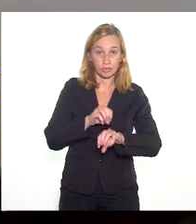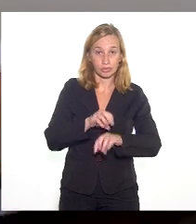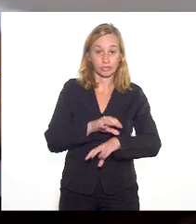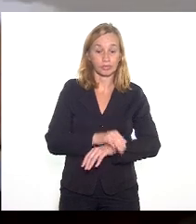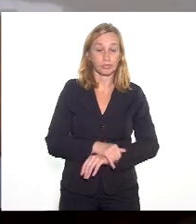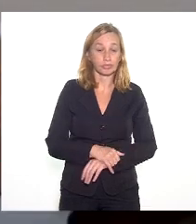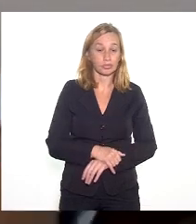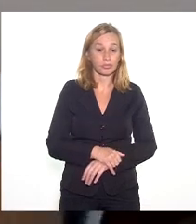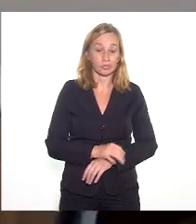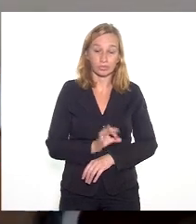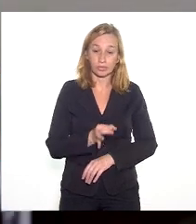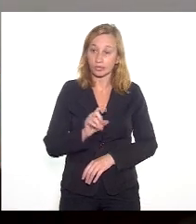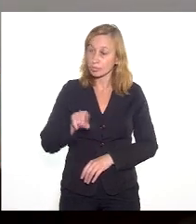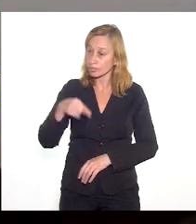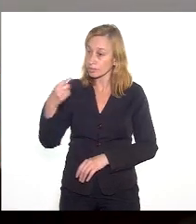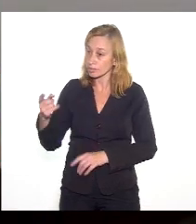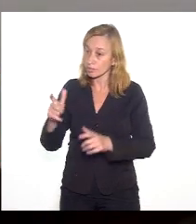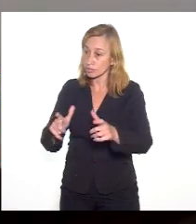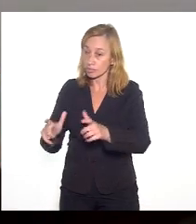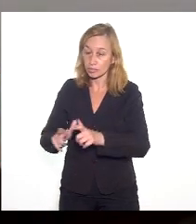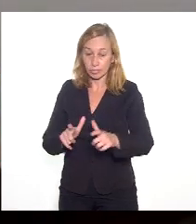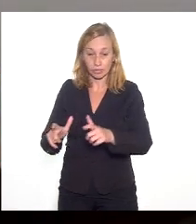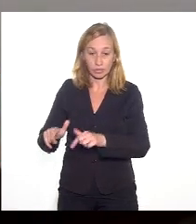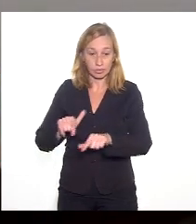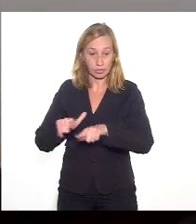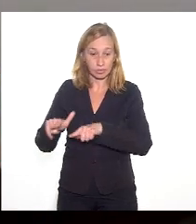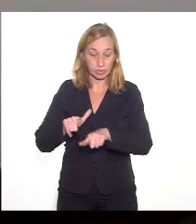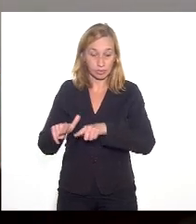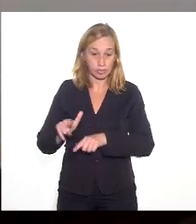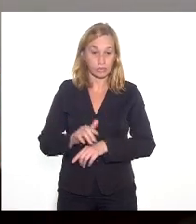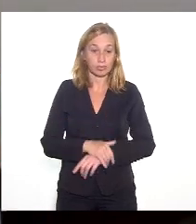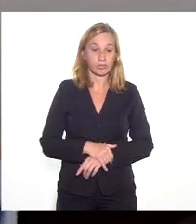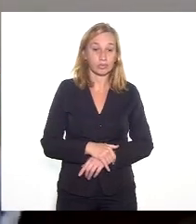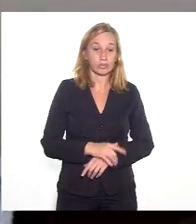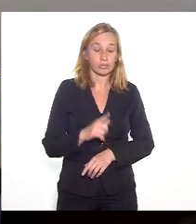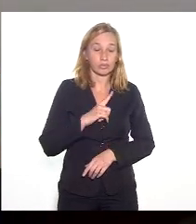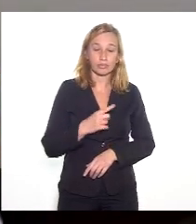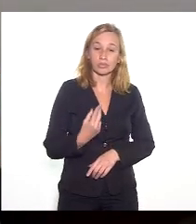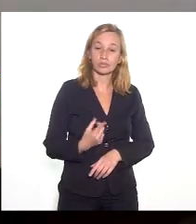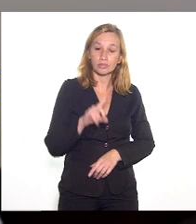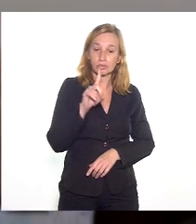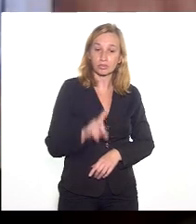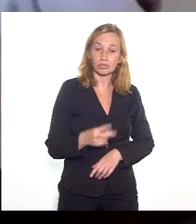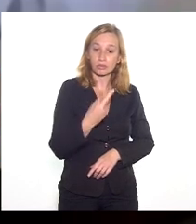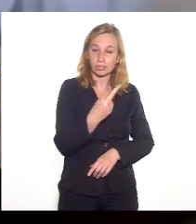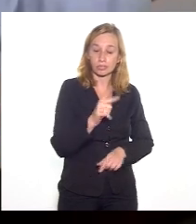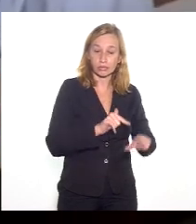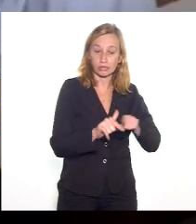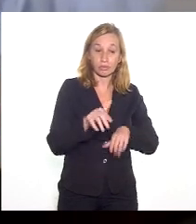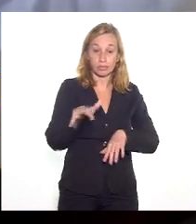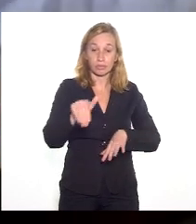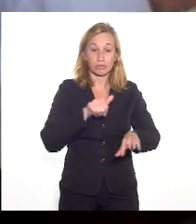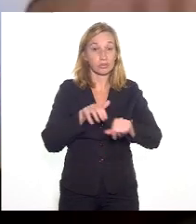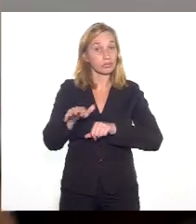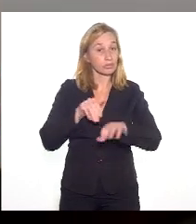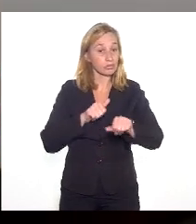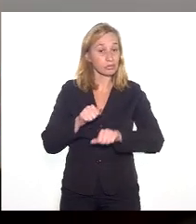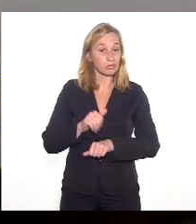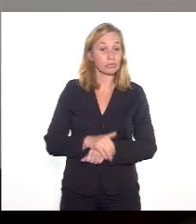e provavelmente em outros órgãos, talvez, mas normalmente são profissionais de educação que já têm direito à ocupação de dois cargos, chamá-los